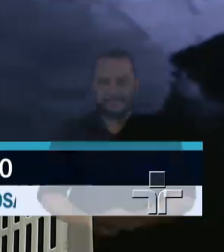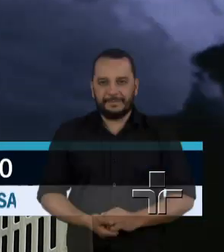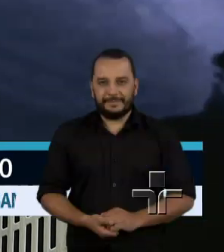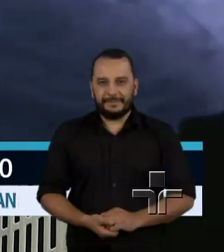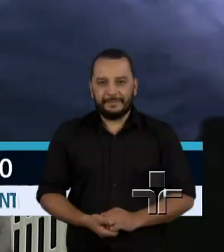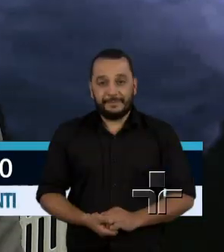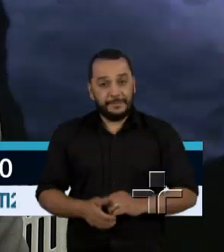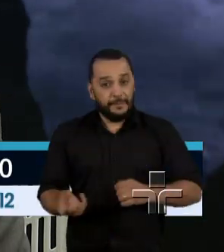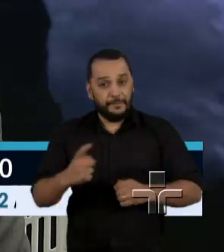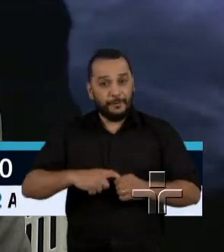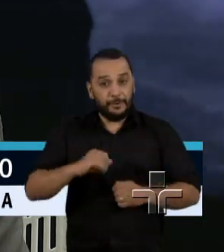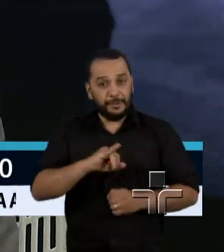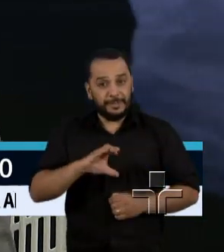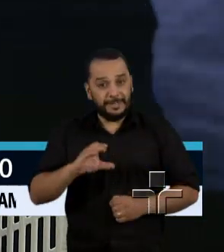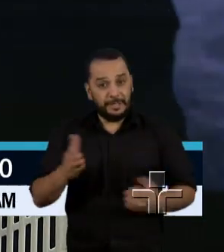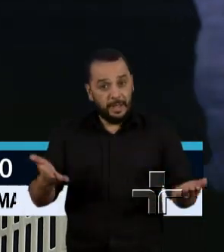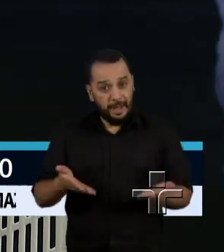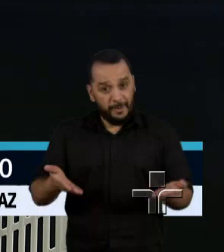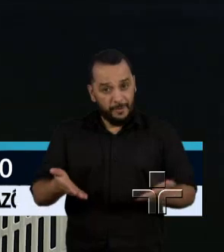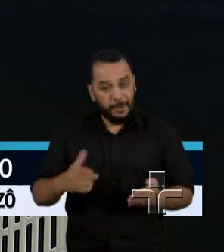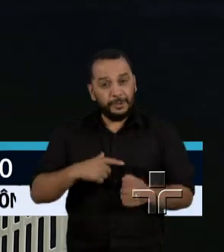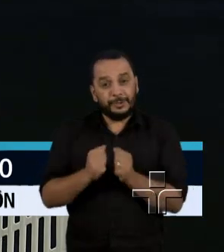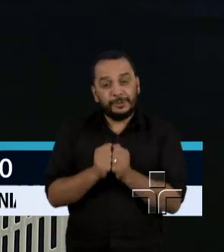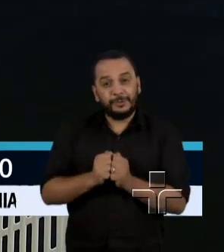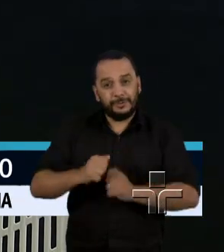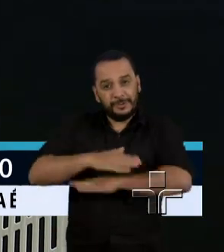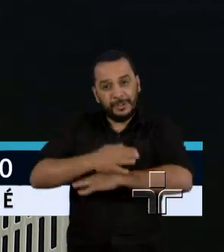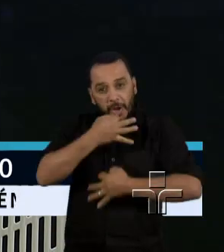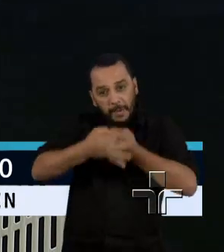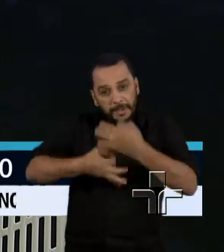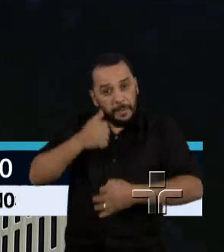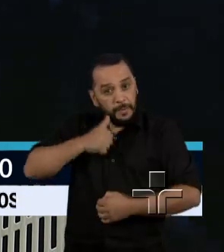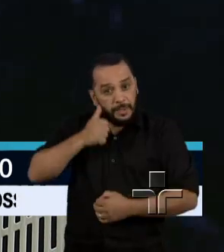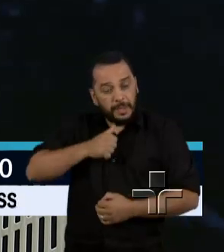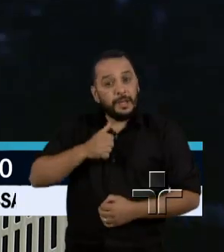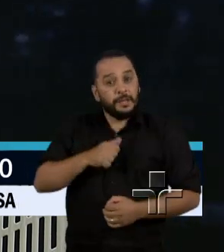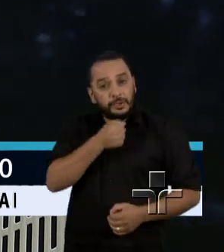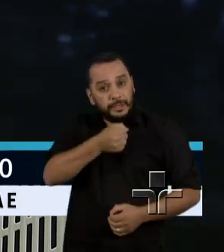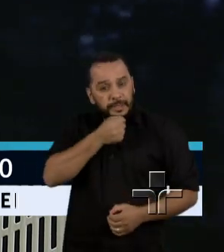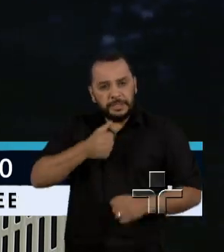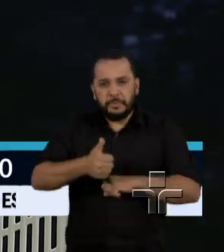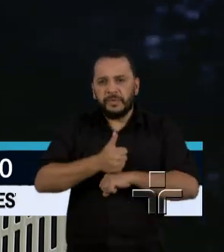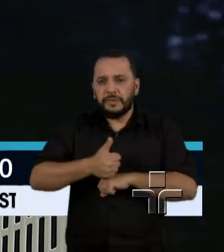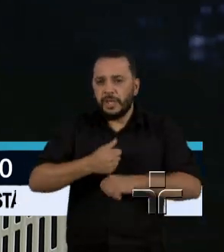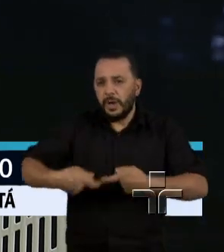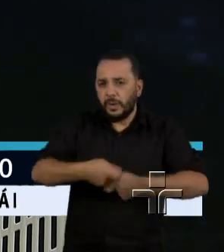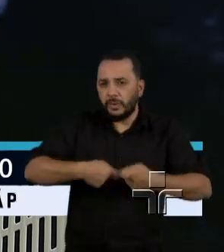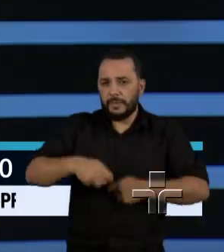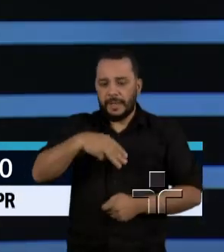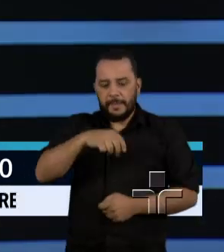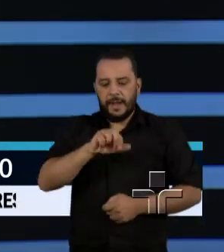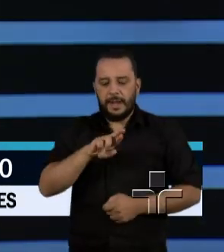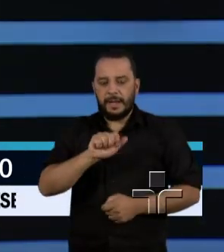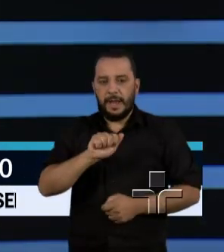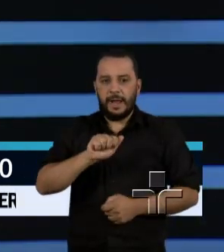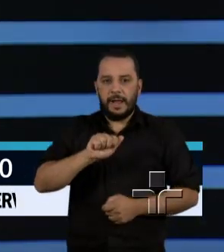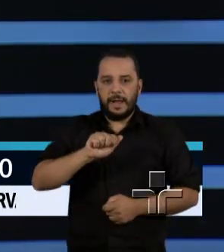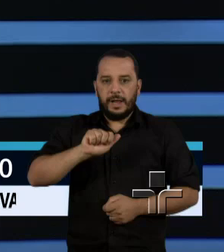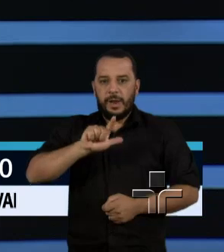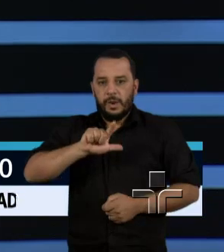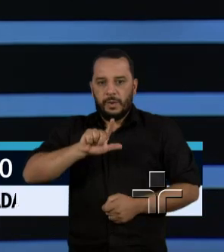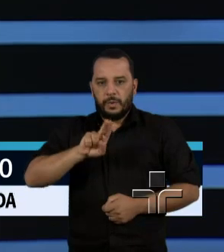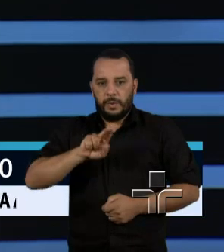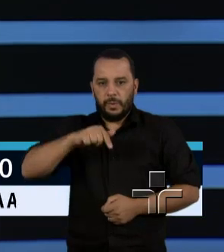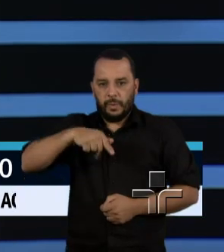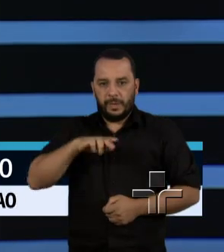Estamos de volta com o Jornal da Cultura, agora na companhia das nossas comentaristas, a jornalista especializada em economia, Mara Luque, uma das fundadoras